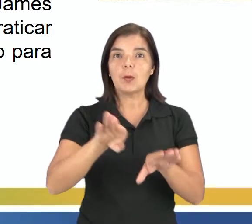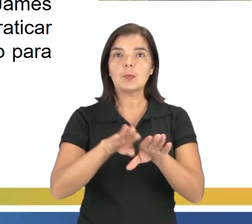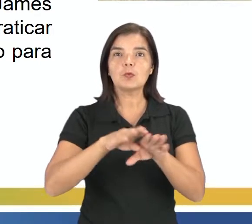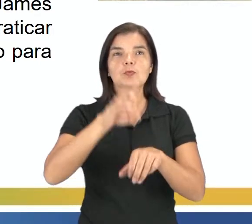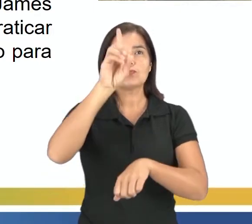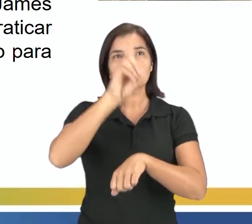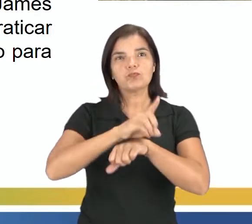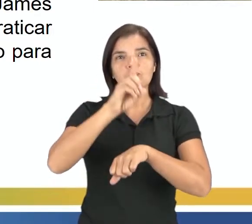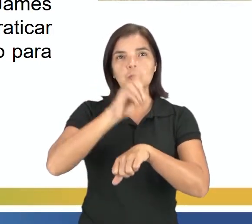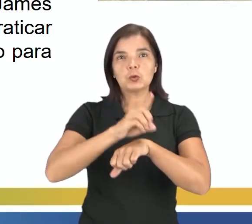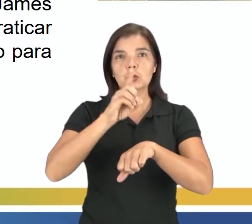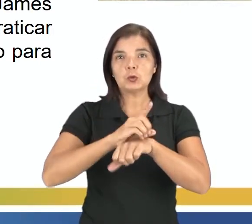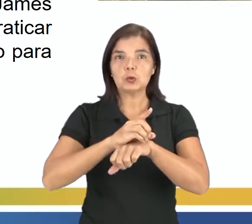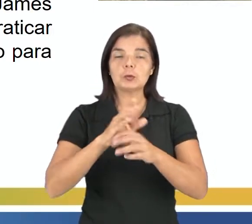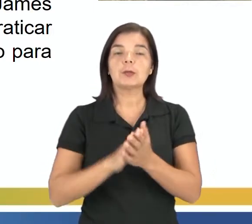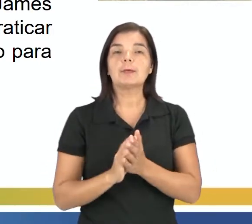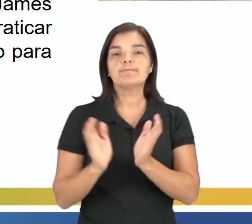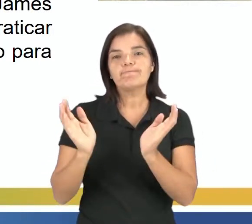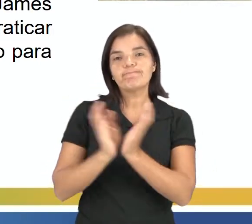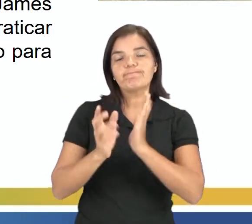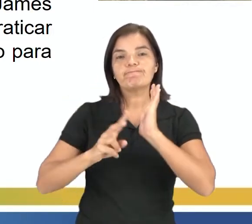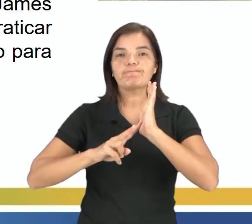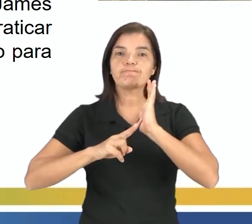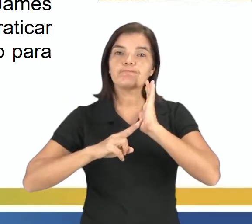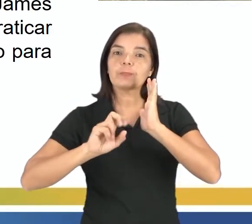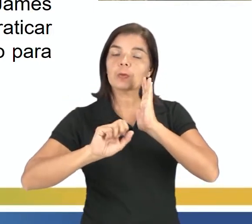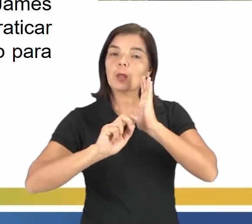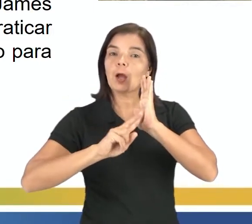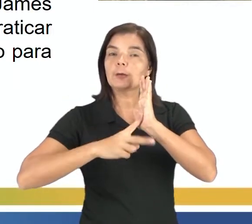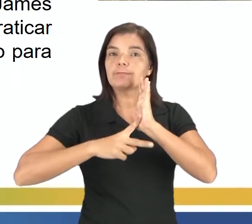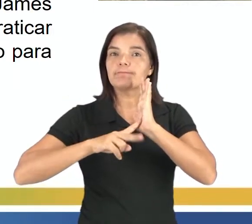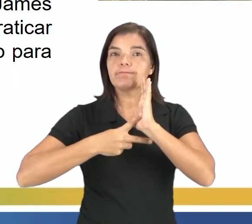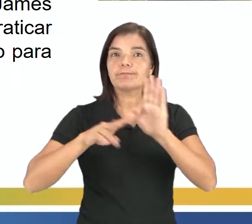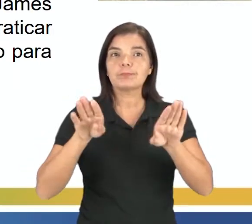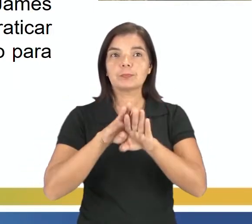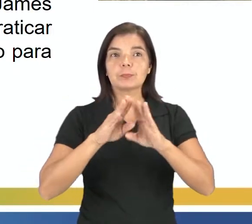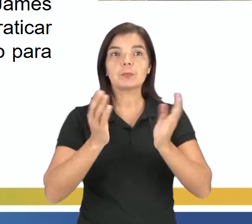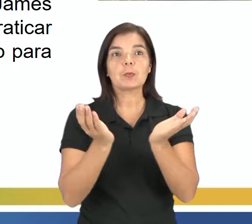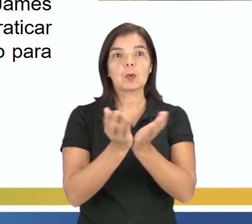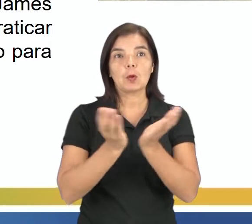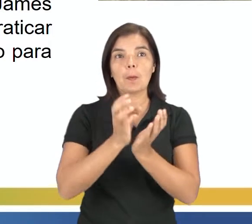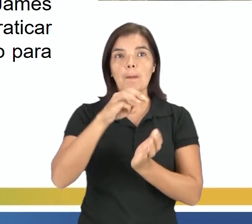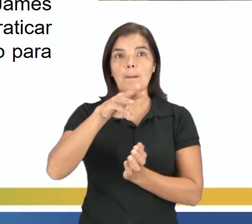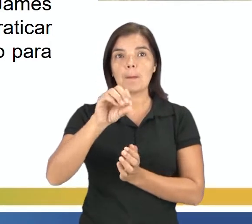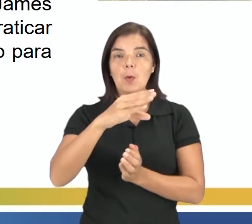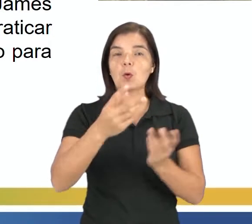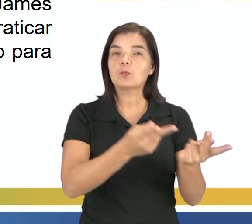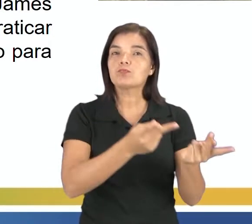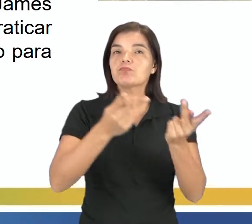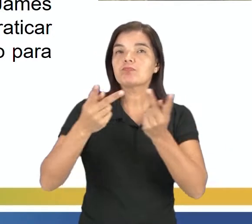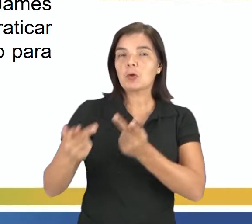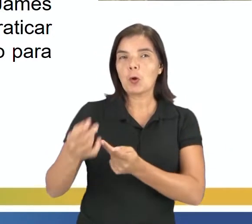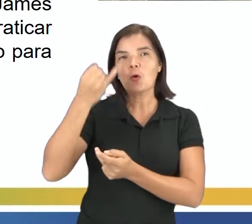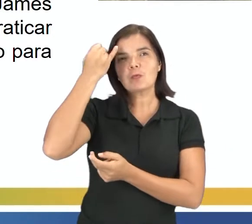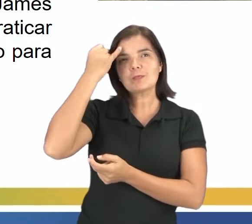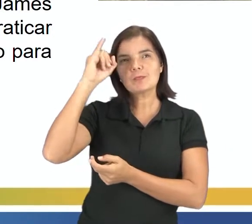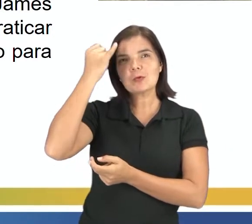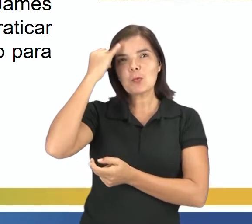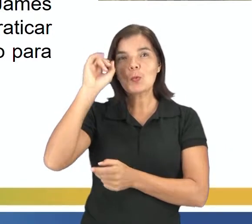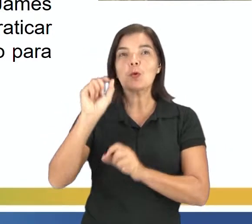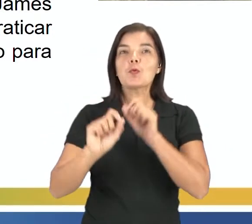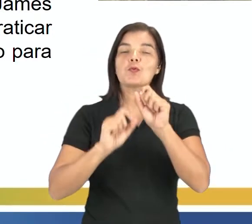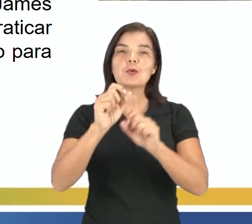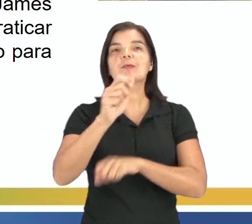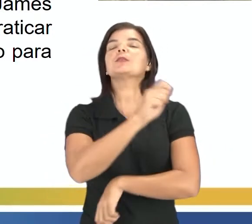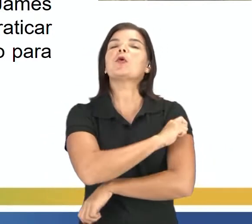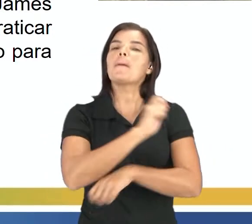do Colégio Internacional da Associação Cristã de Moços, em Massachusetts, convidou James para criar um desporto